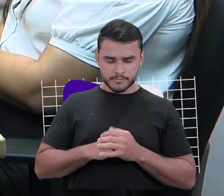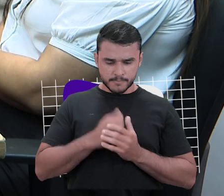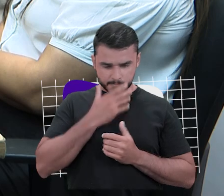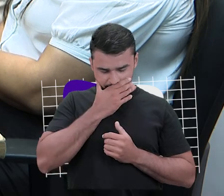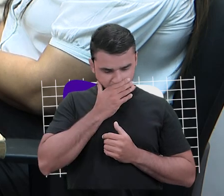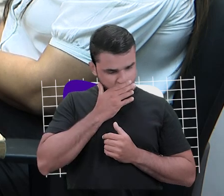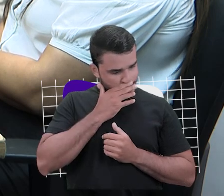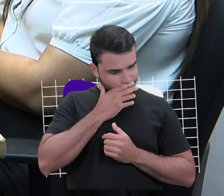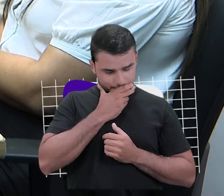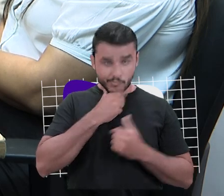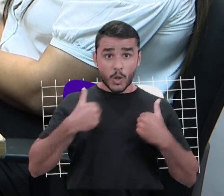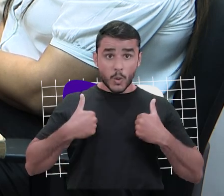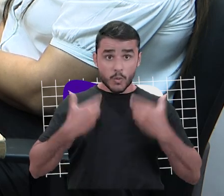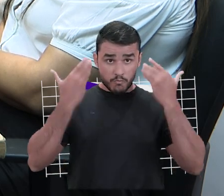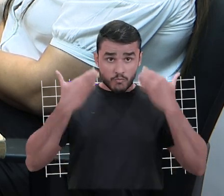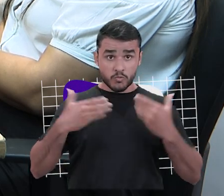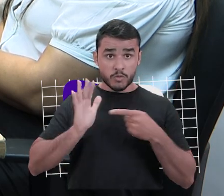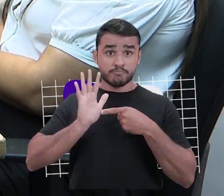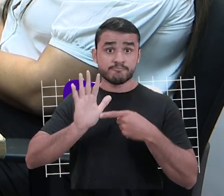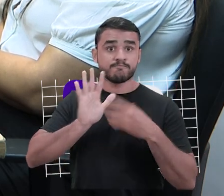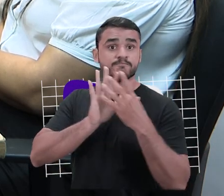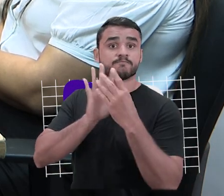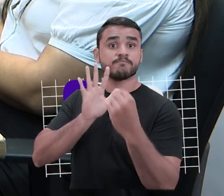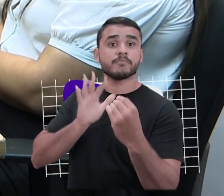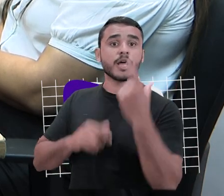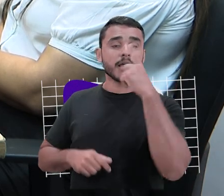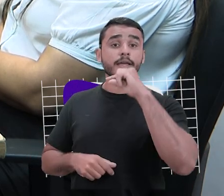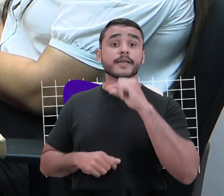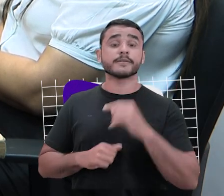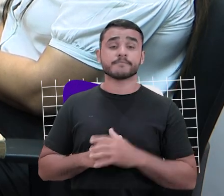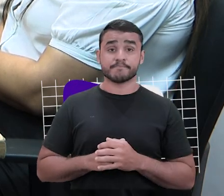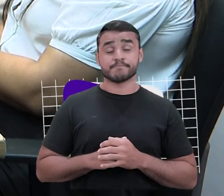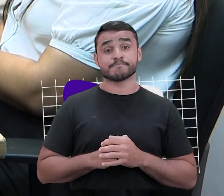Que eu seja exemplo para essa pessoa. Quem você quer inspirar?